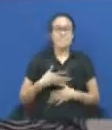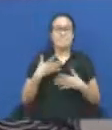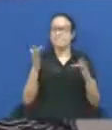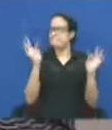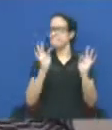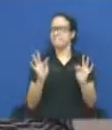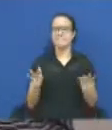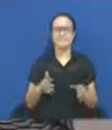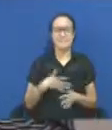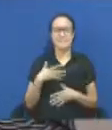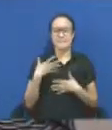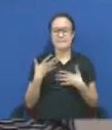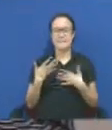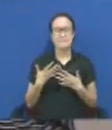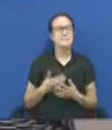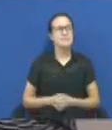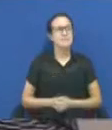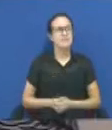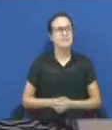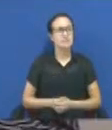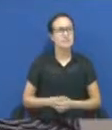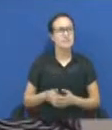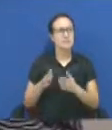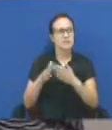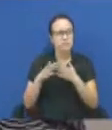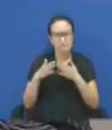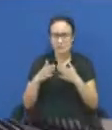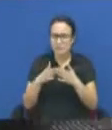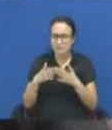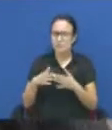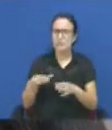eu pedi, para os